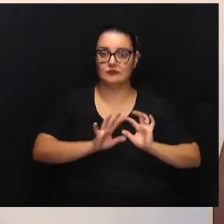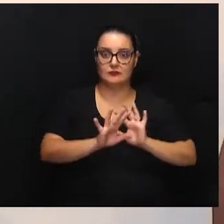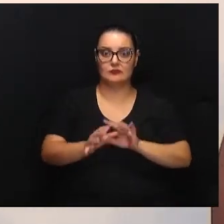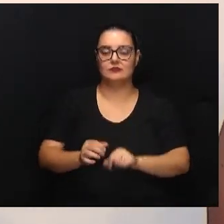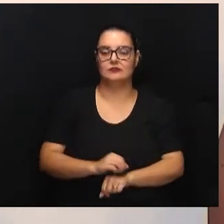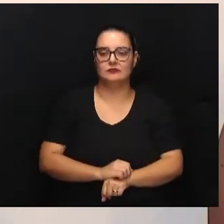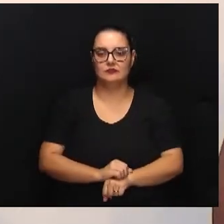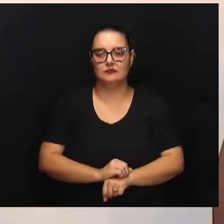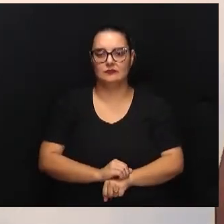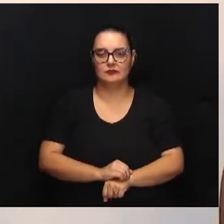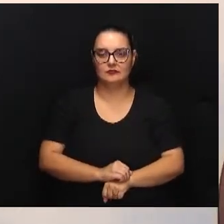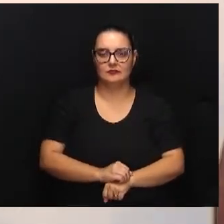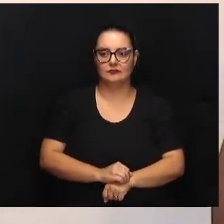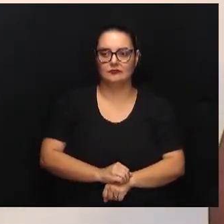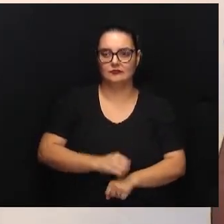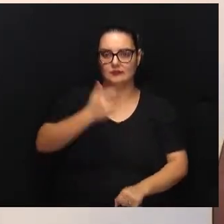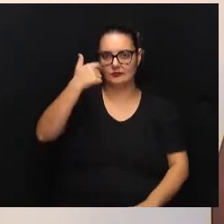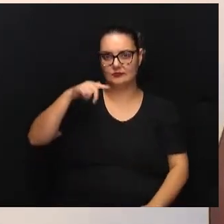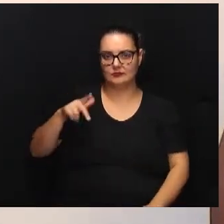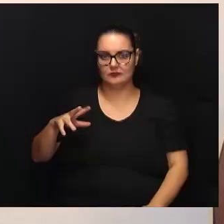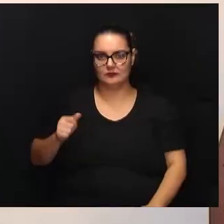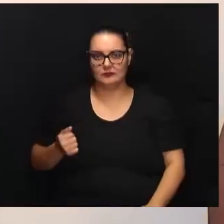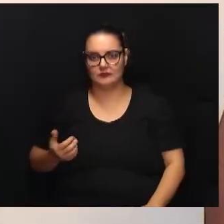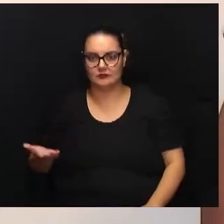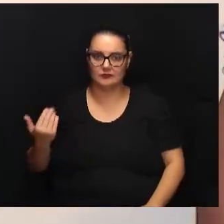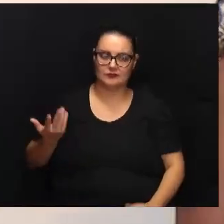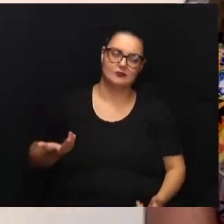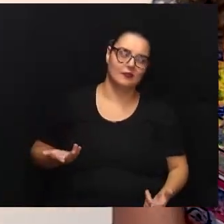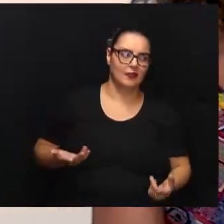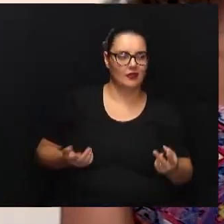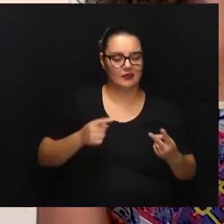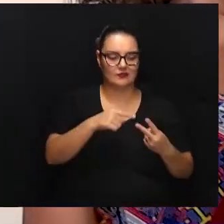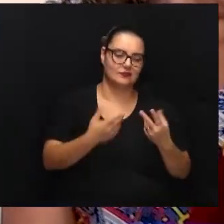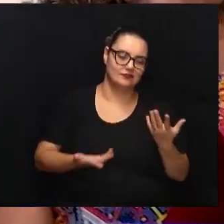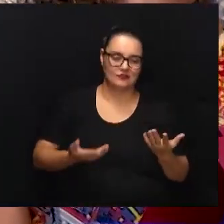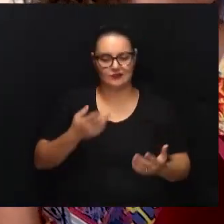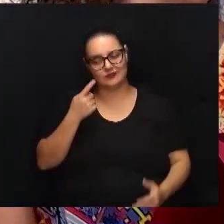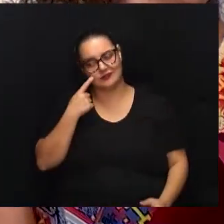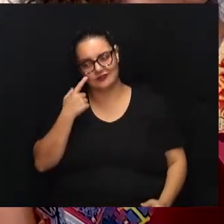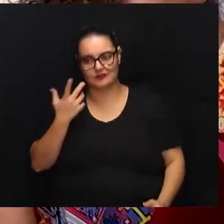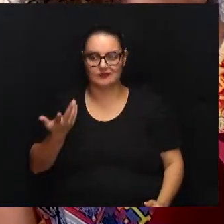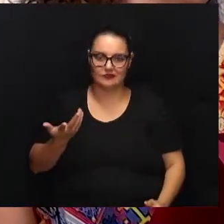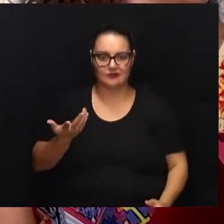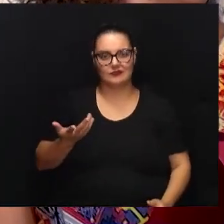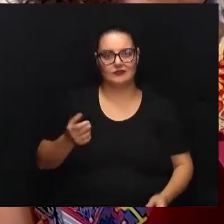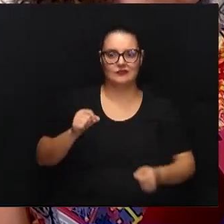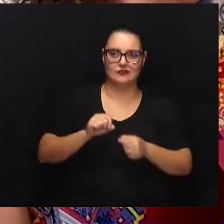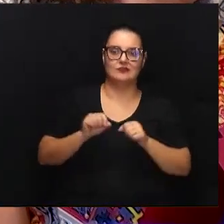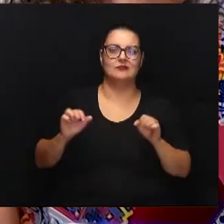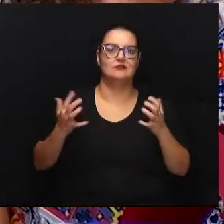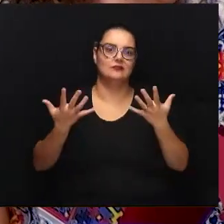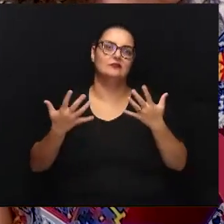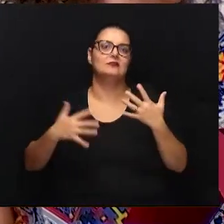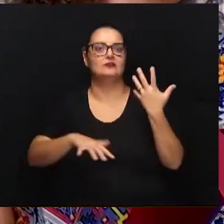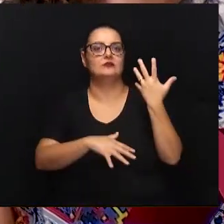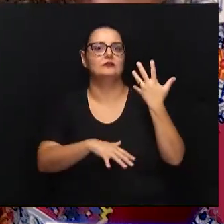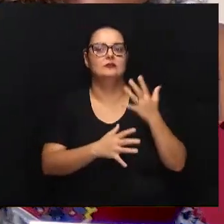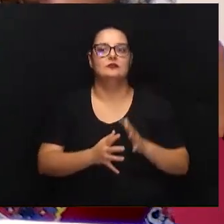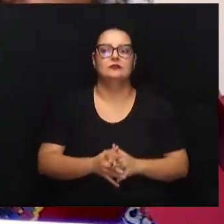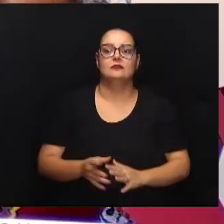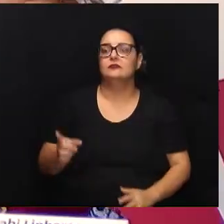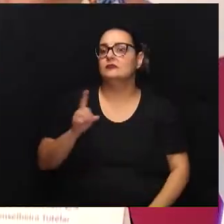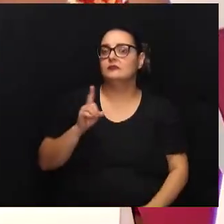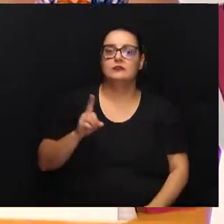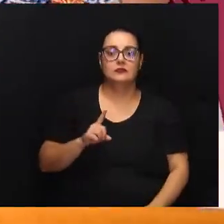fazer a parada? Aí eu e a Lúcia, vamos. O Paulo e a Helena, vamos ver. O Paulo chegou a falar, não, vamos fazer